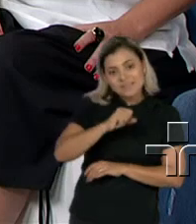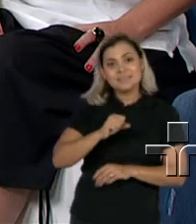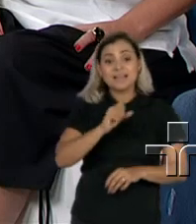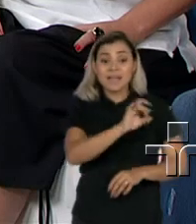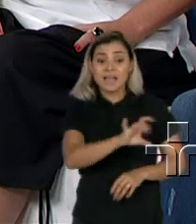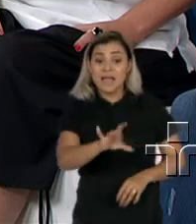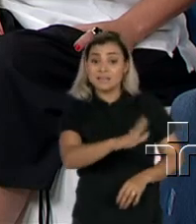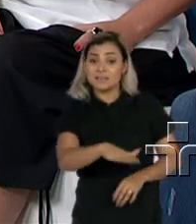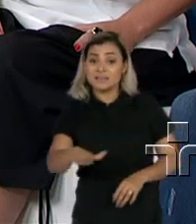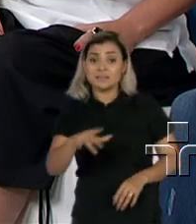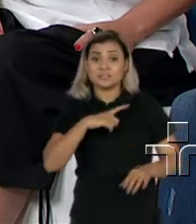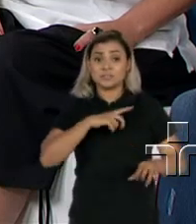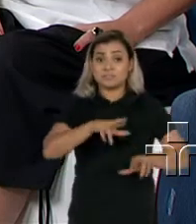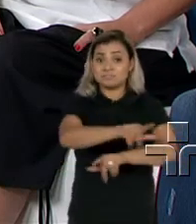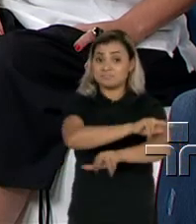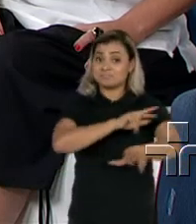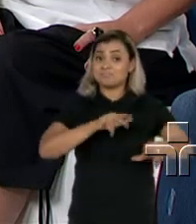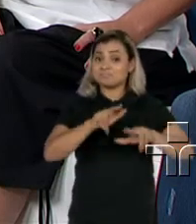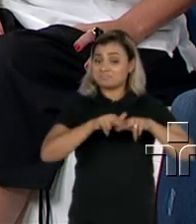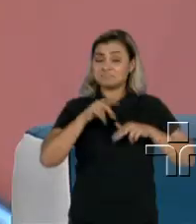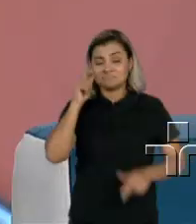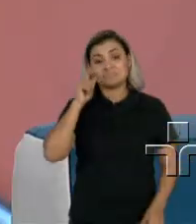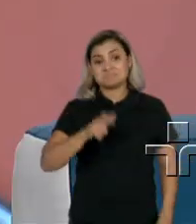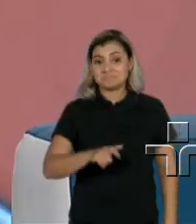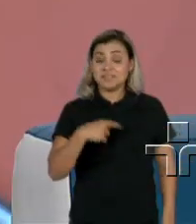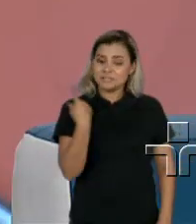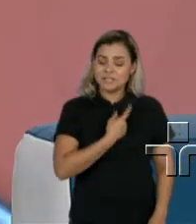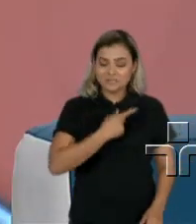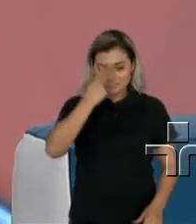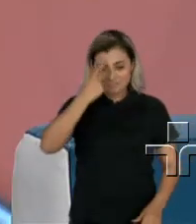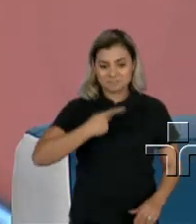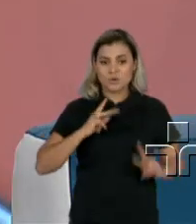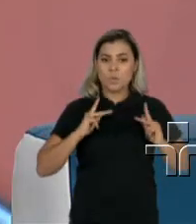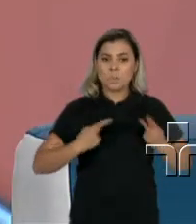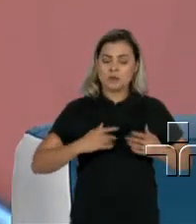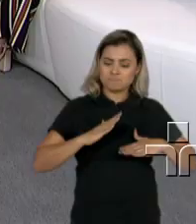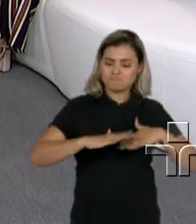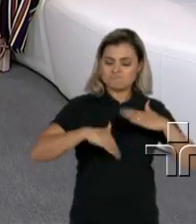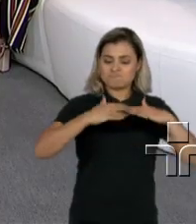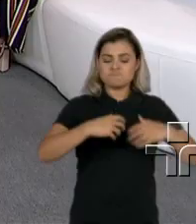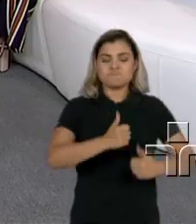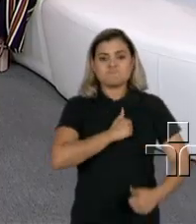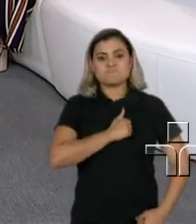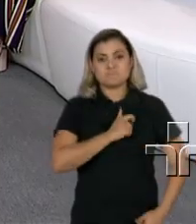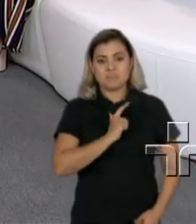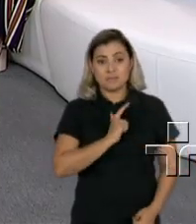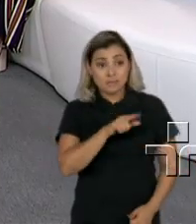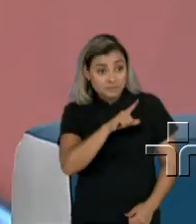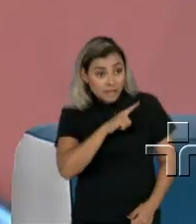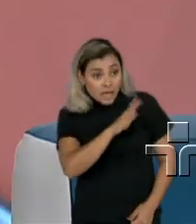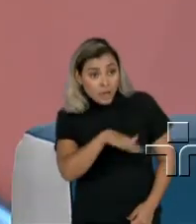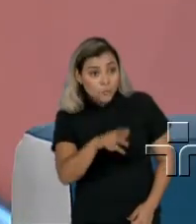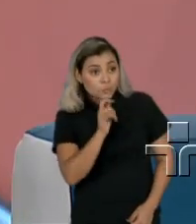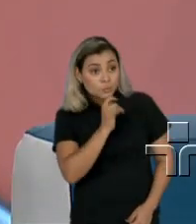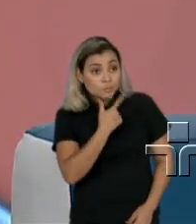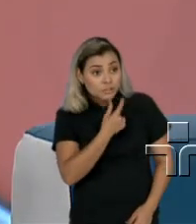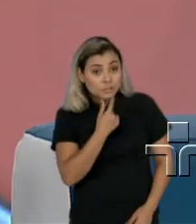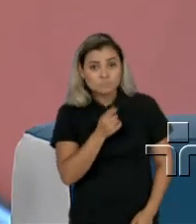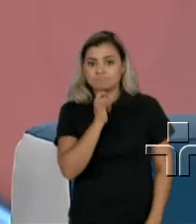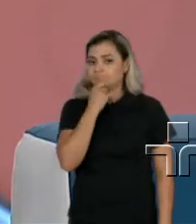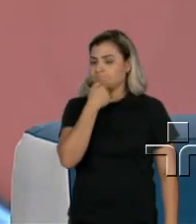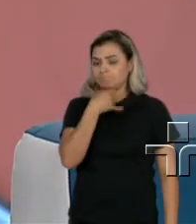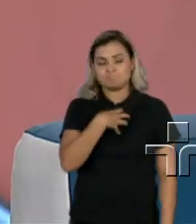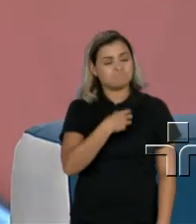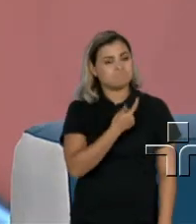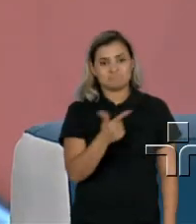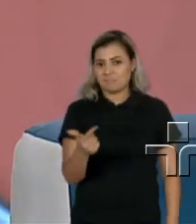crianças sobre a qualidade é muito interessante isso você cresce muito como ser humano muito e você tem a dos meninos infelizmente não tenho já